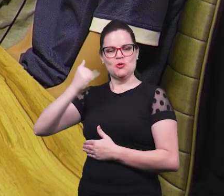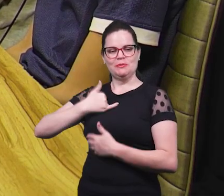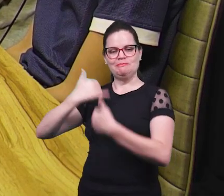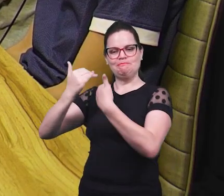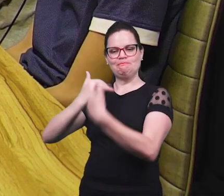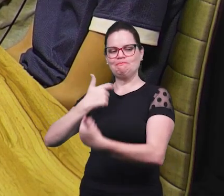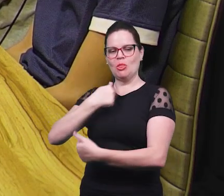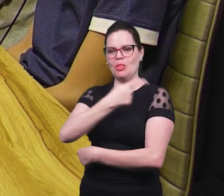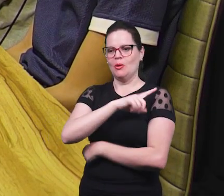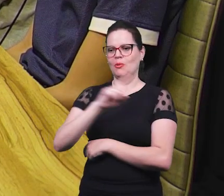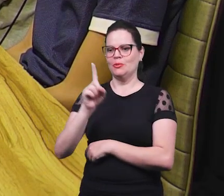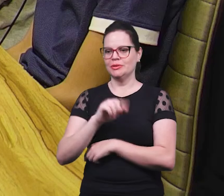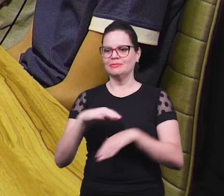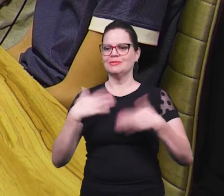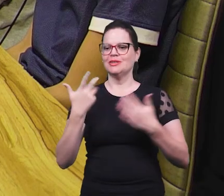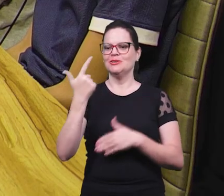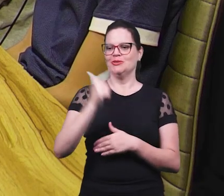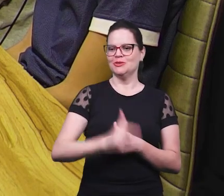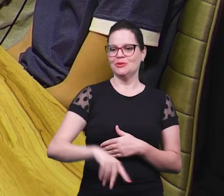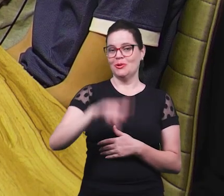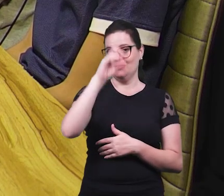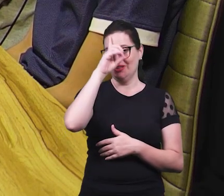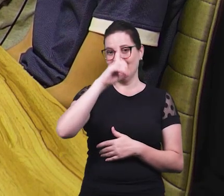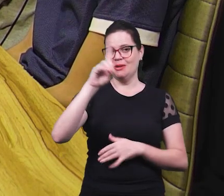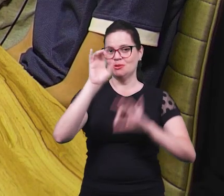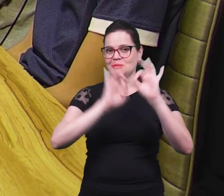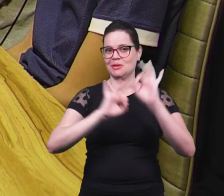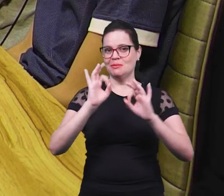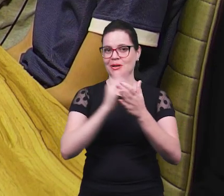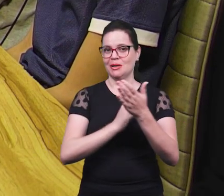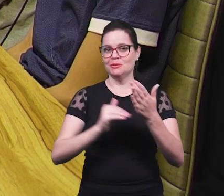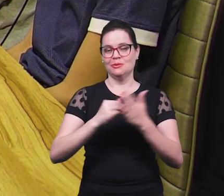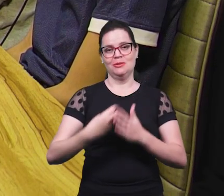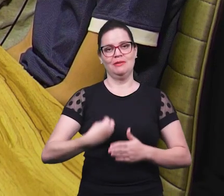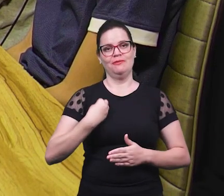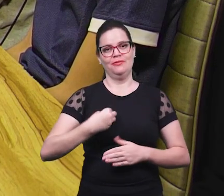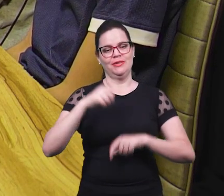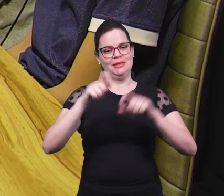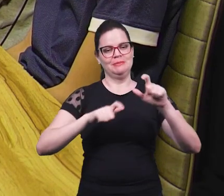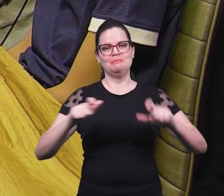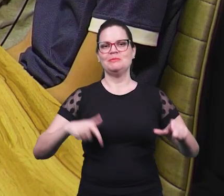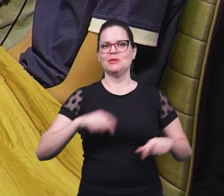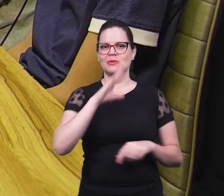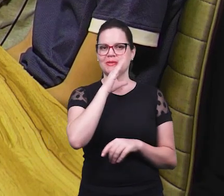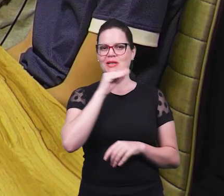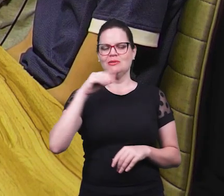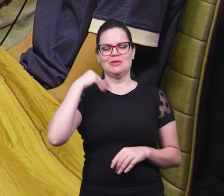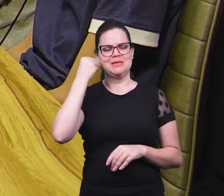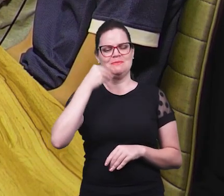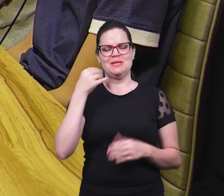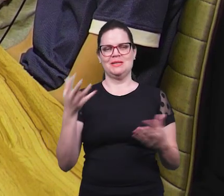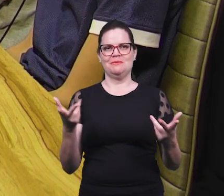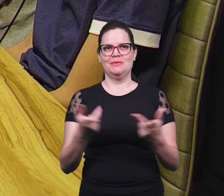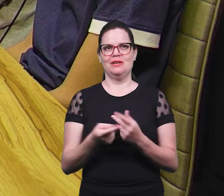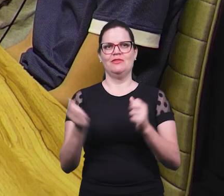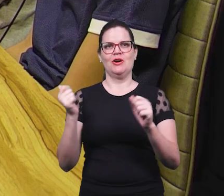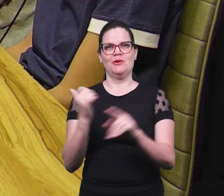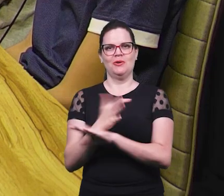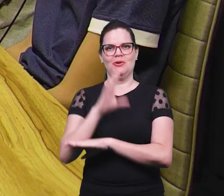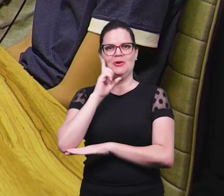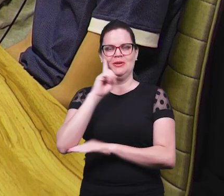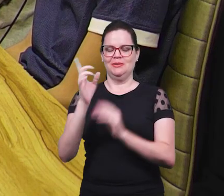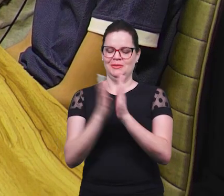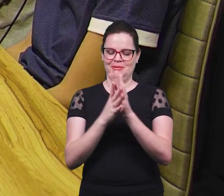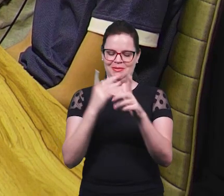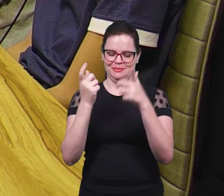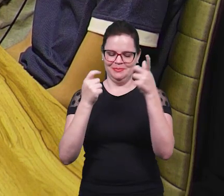edificando a vida dos adolescentes tão pequenos e já com grandes experiências. Glória a Deus por isso. Glória a Deus nas